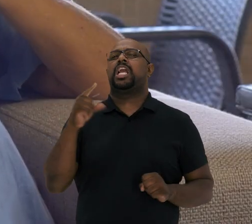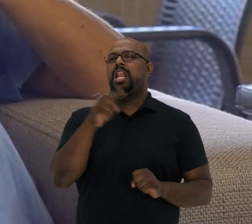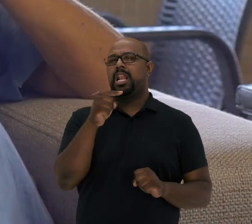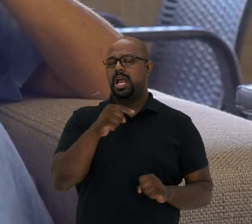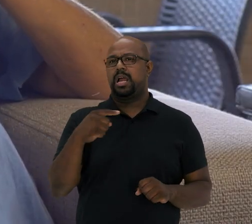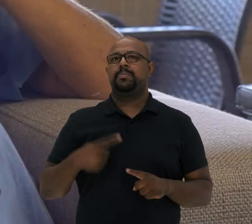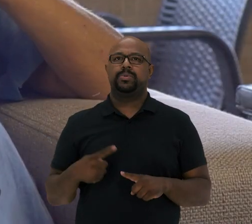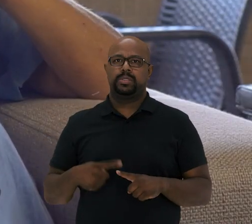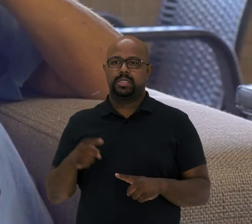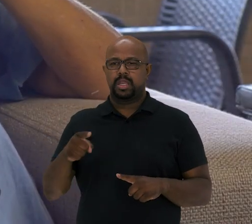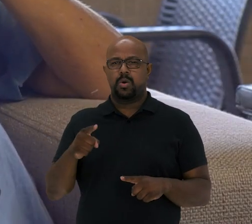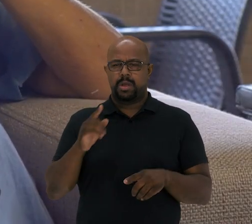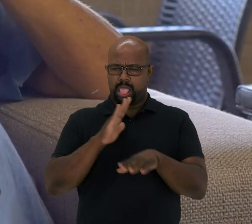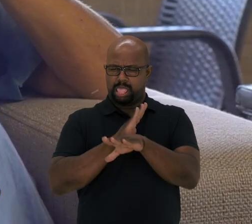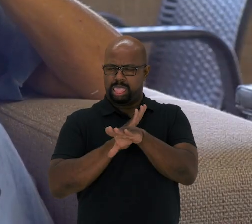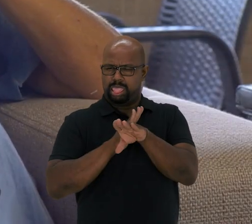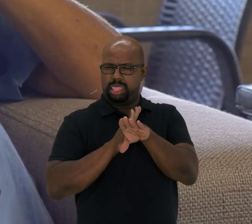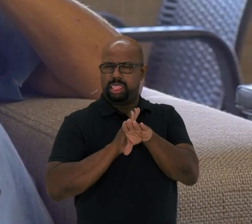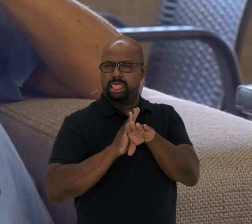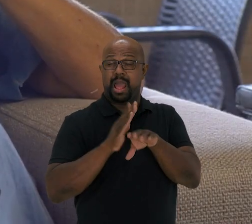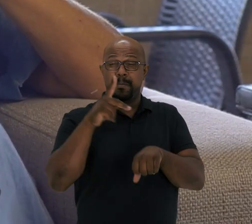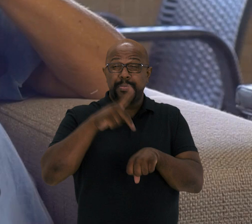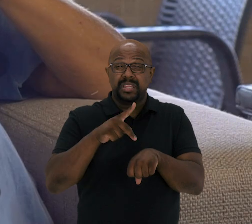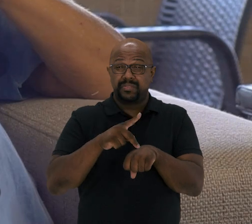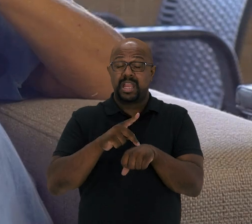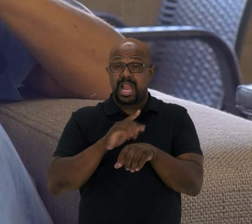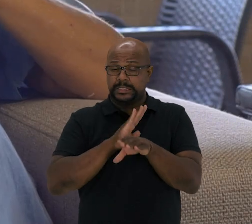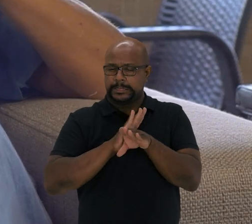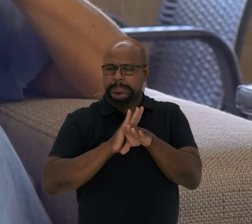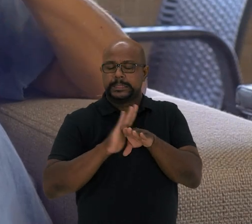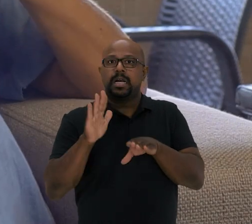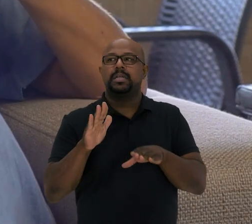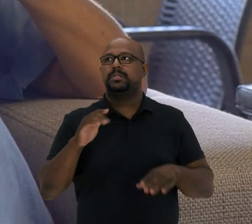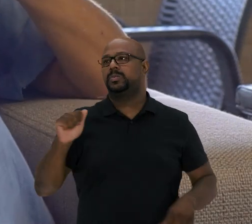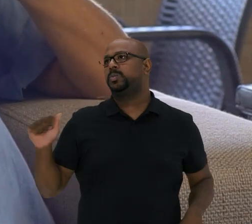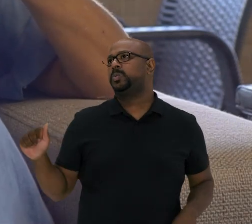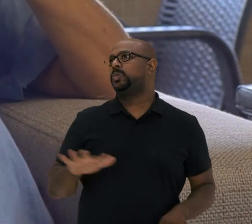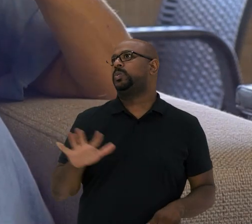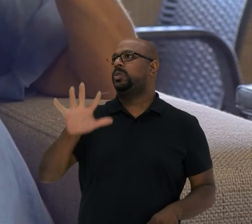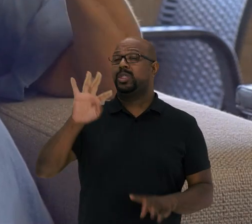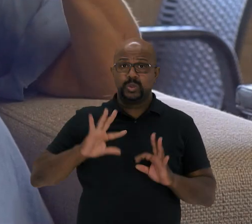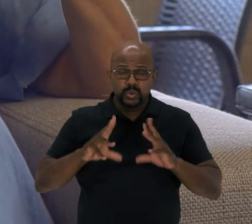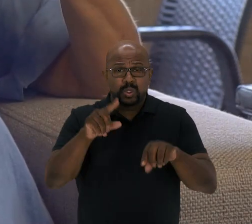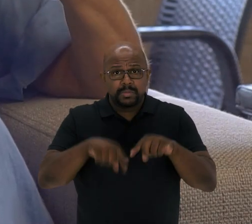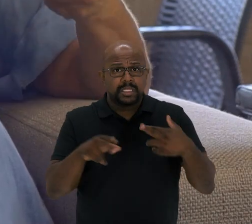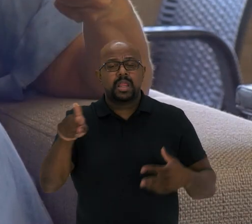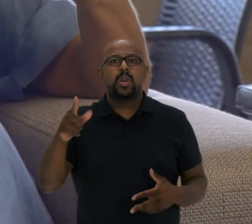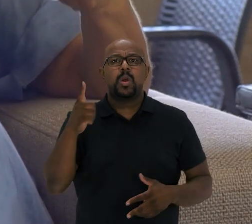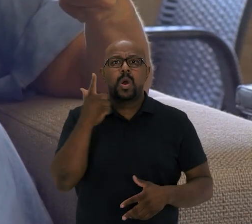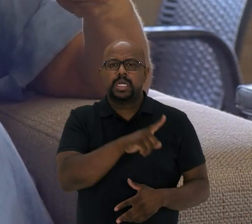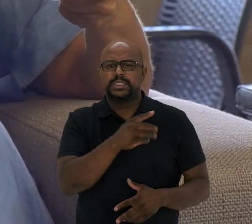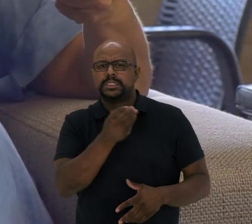lá. Porque uma lâmina de lenho petrificado é caríssima de se produzir. E todo aquele material